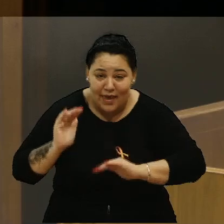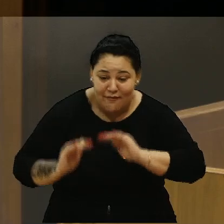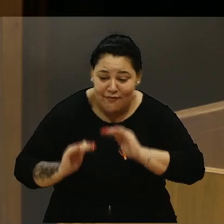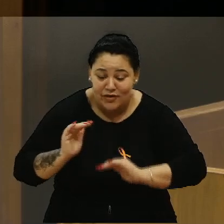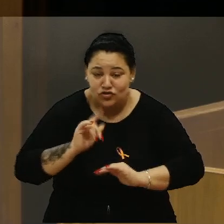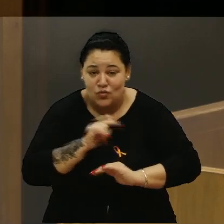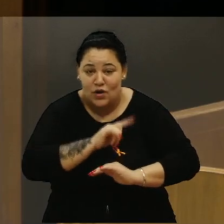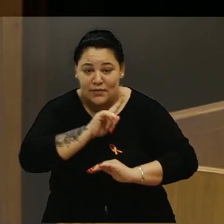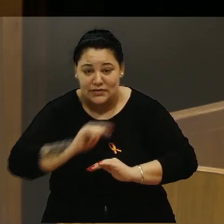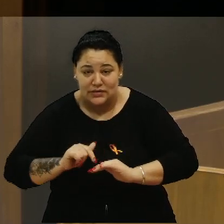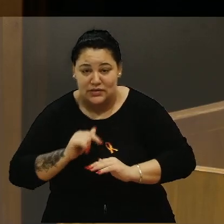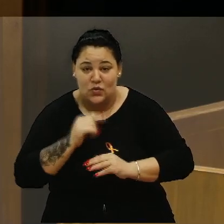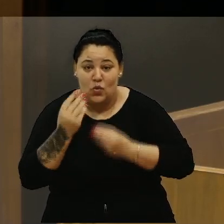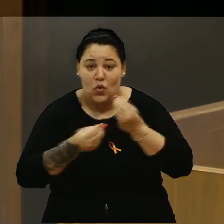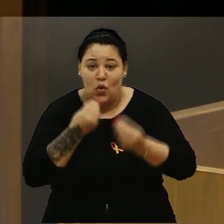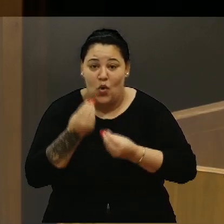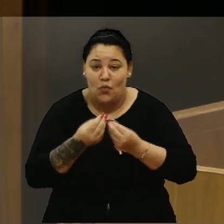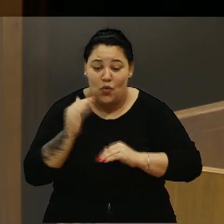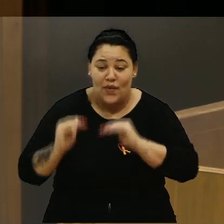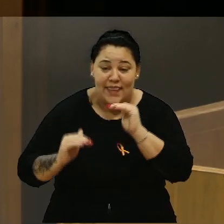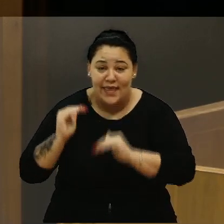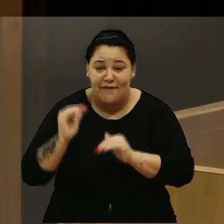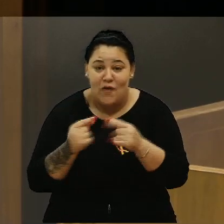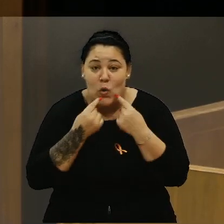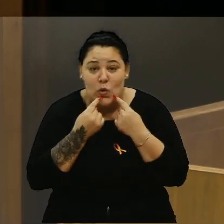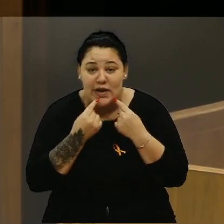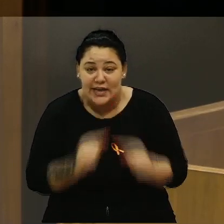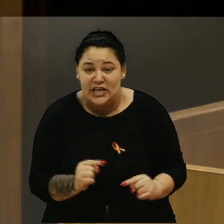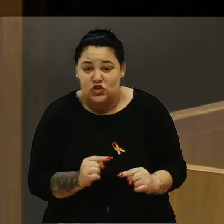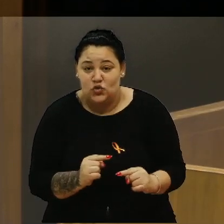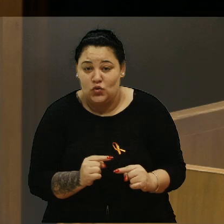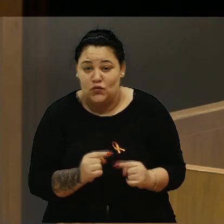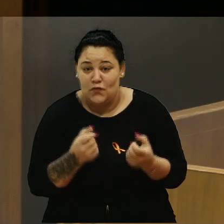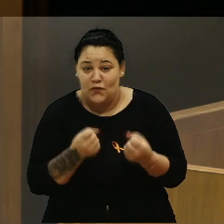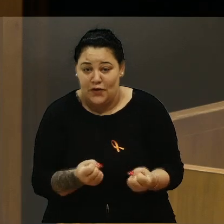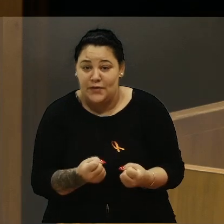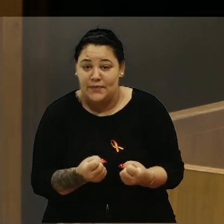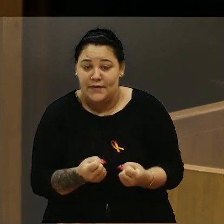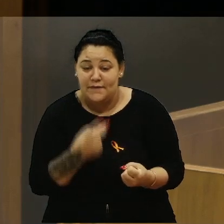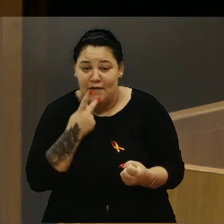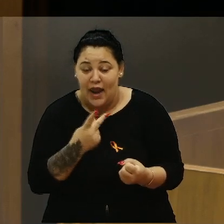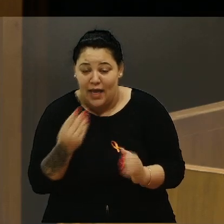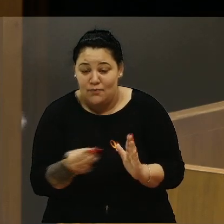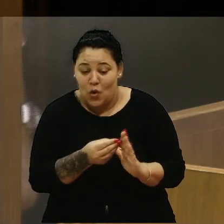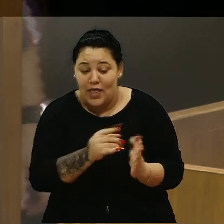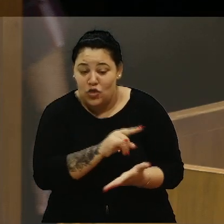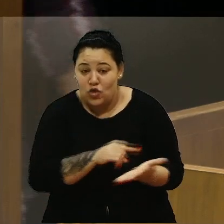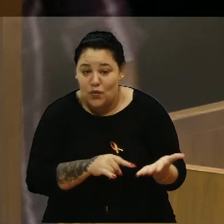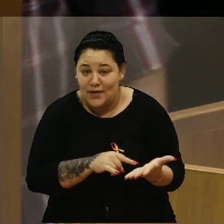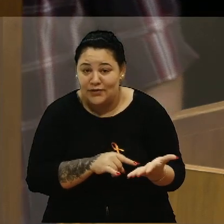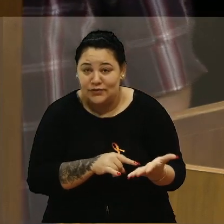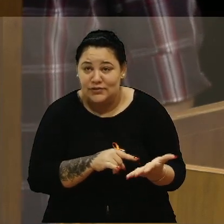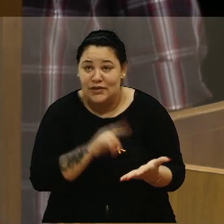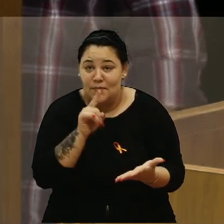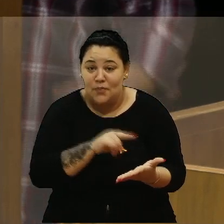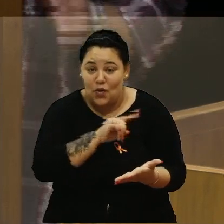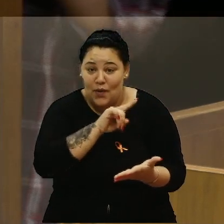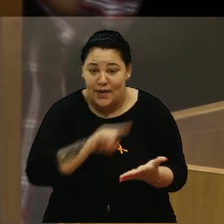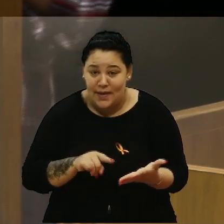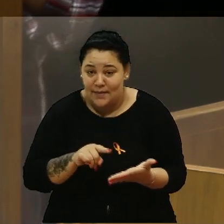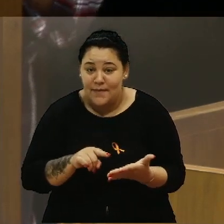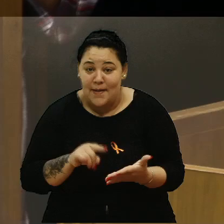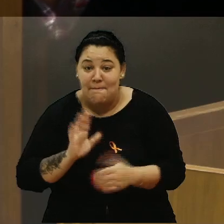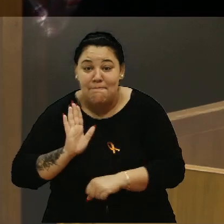restrição como nível crítico mencionado em documentos, o que é mais restritivo do que a abordagem geral da lei